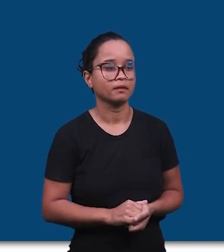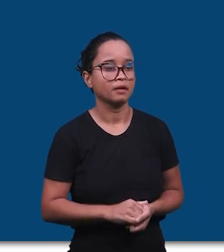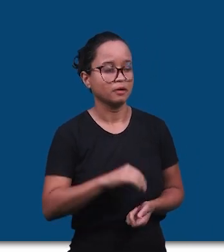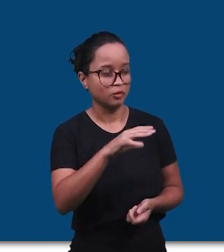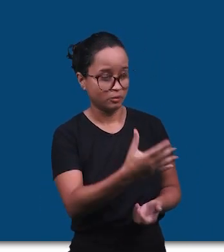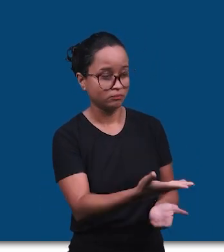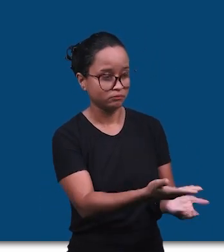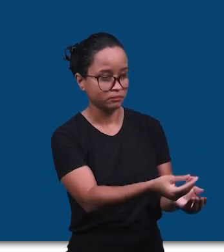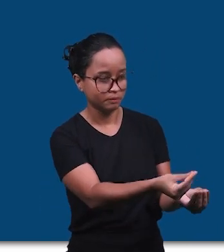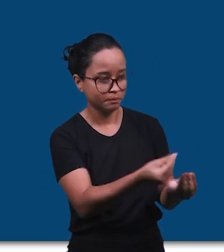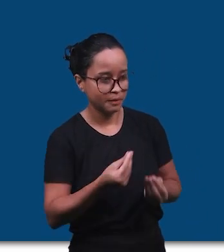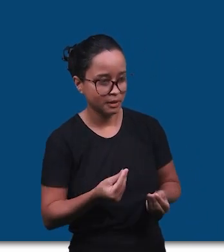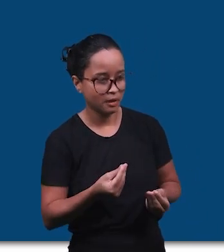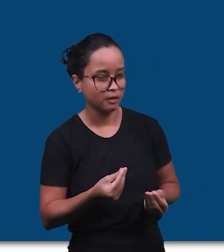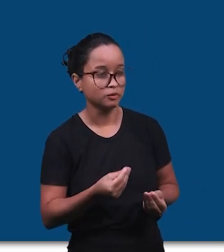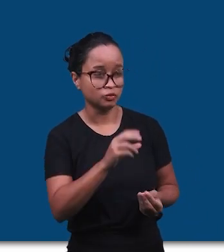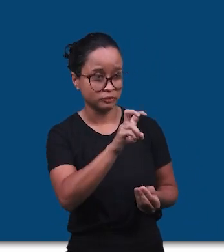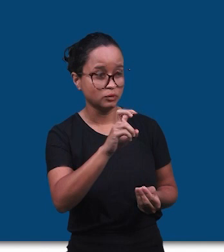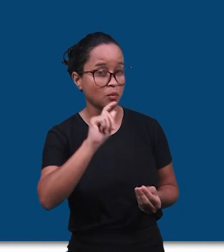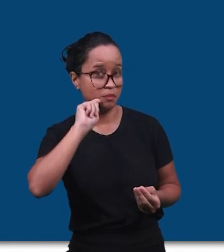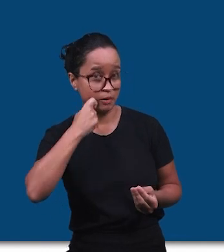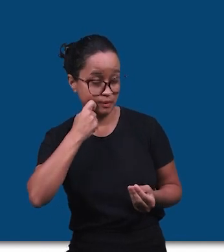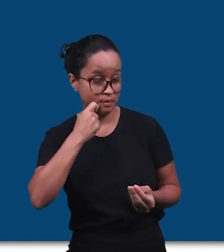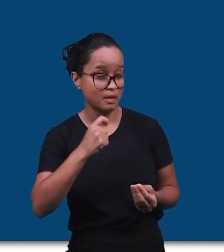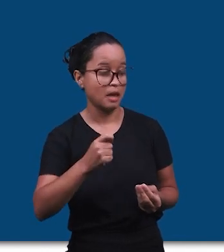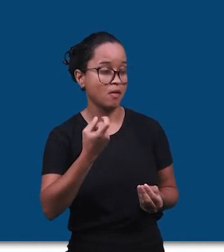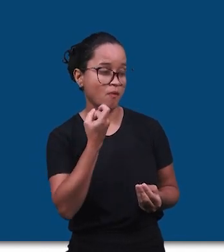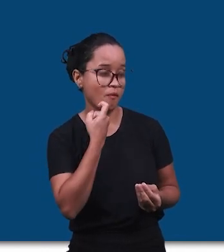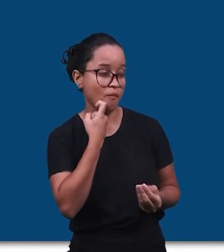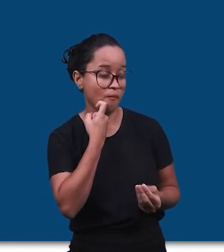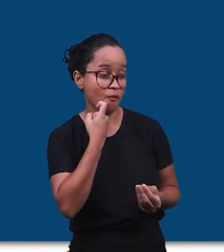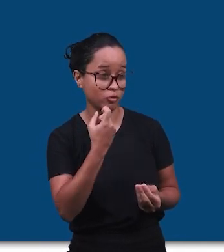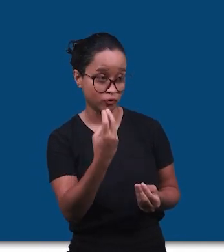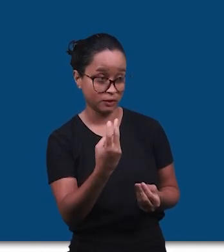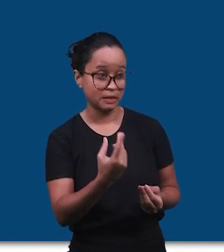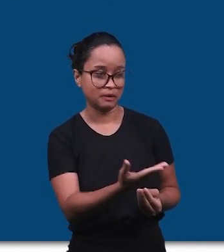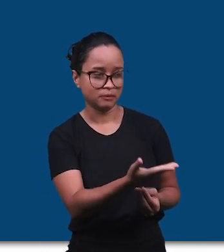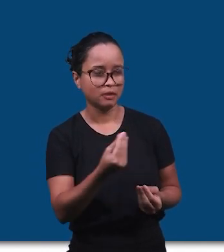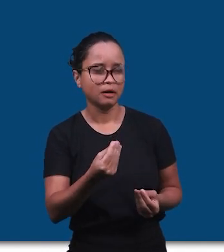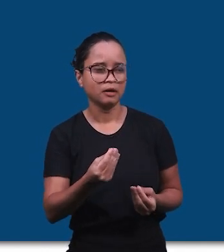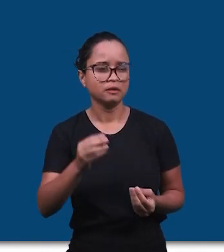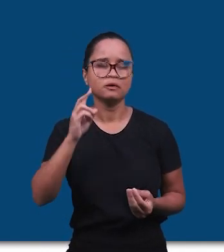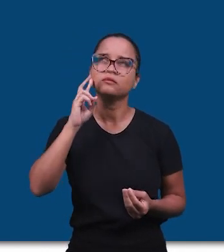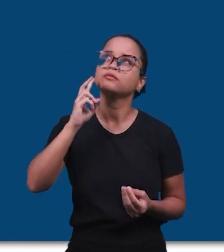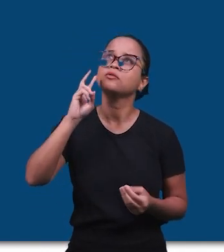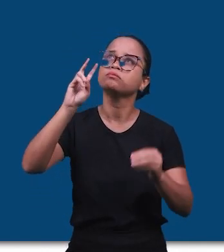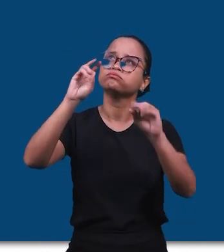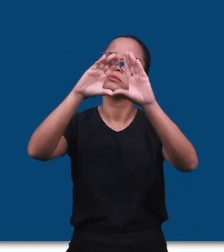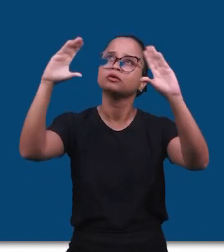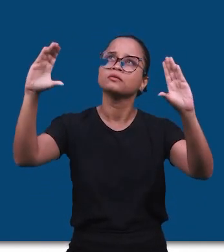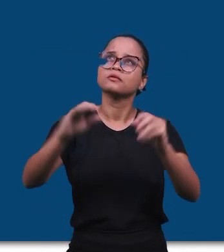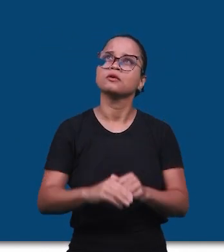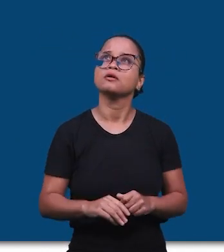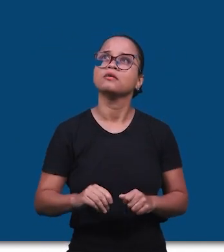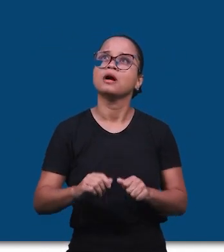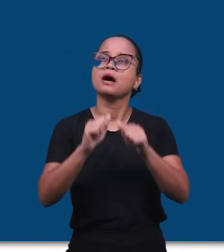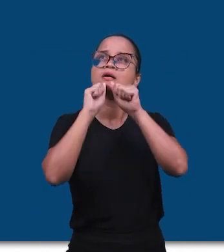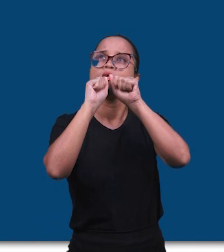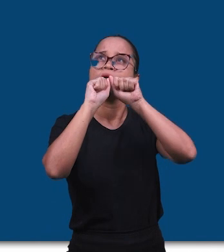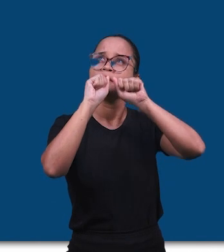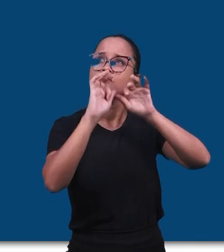E tomando os 5 pães e os 2 peixes, e olhando para o céu, abençoou-os